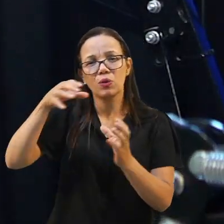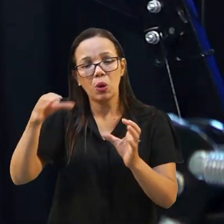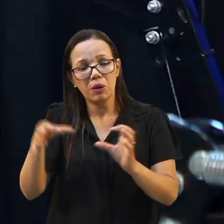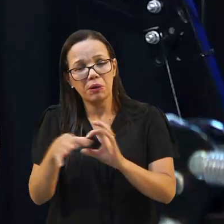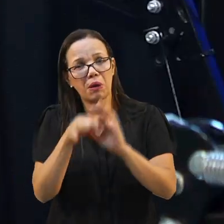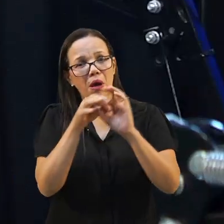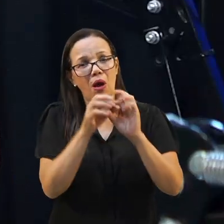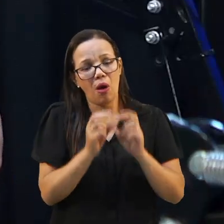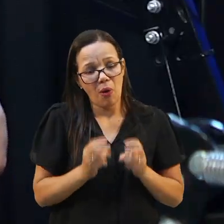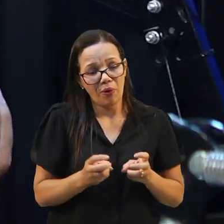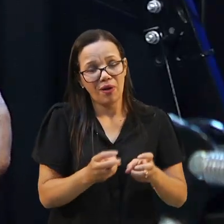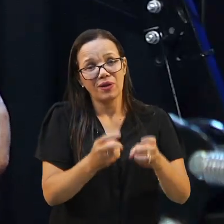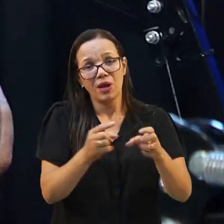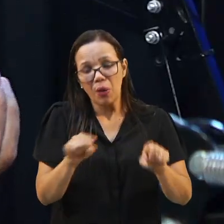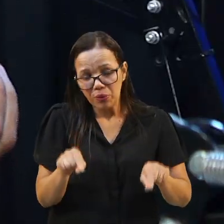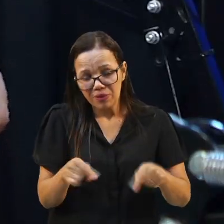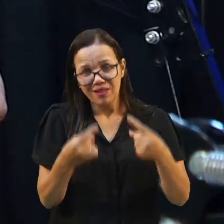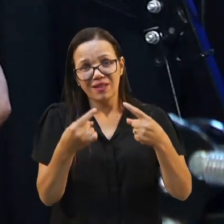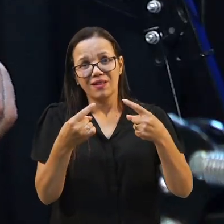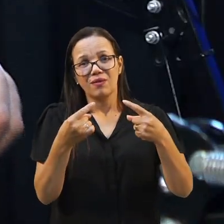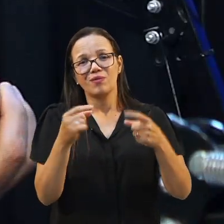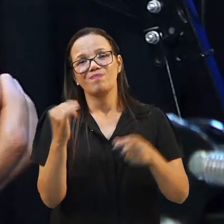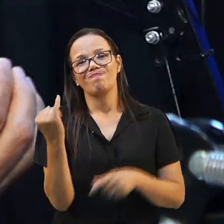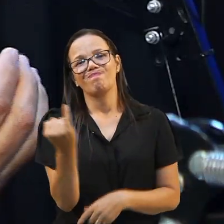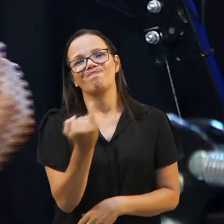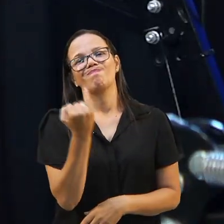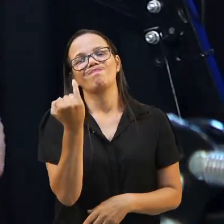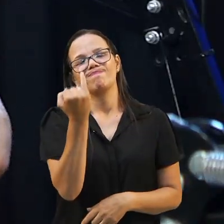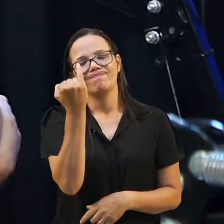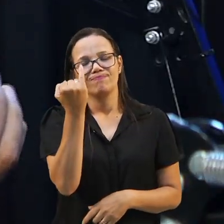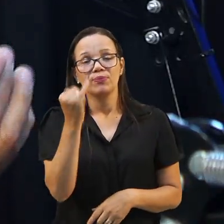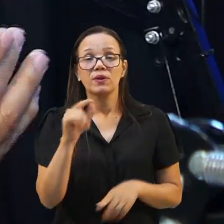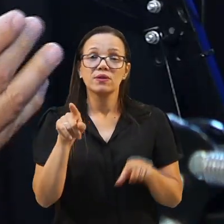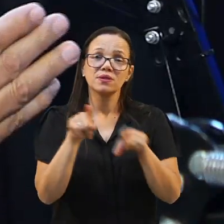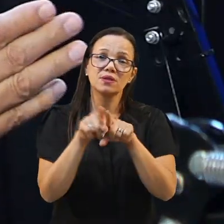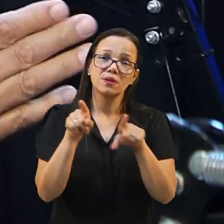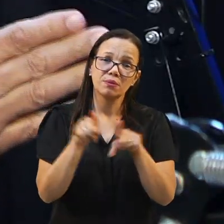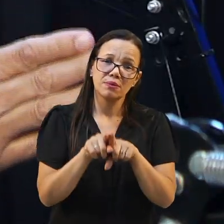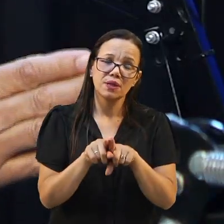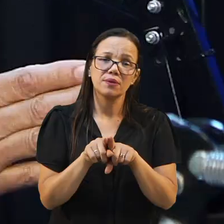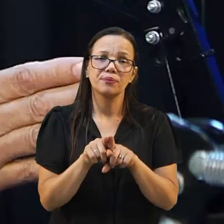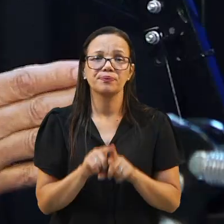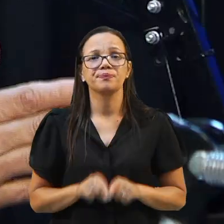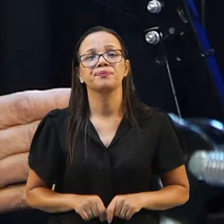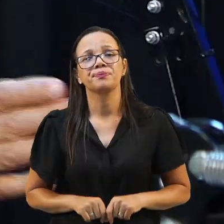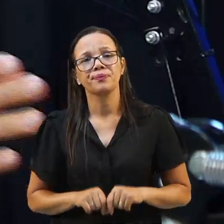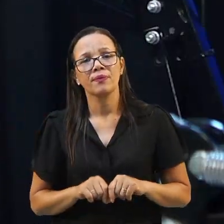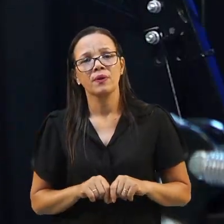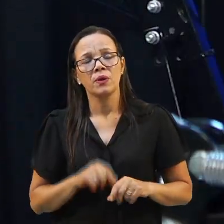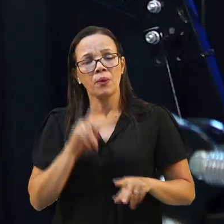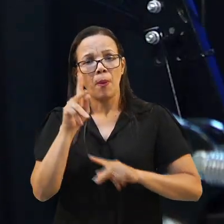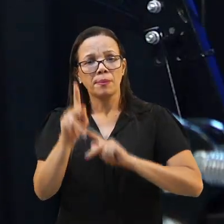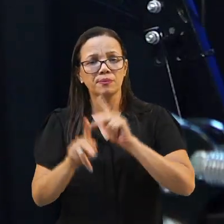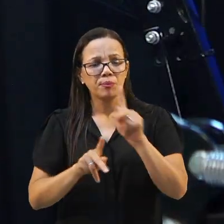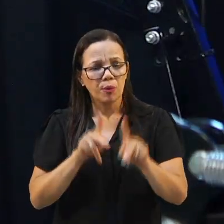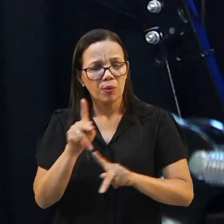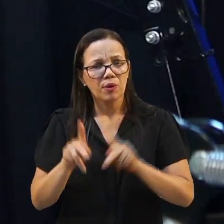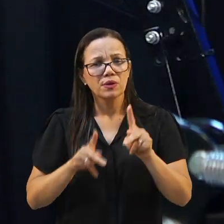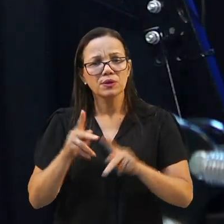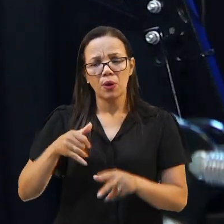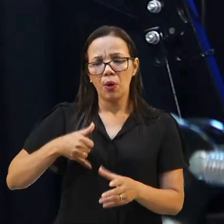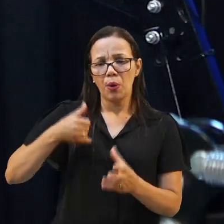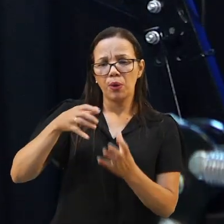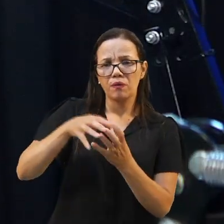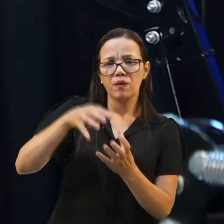câncer. Esse é um desafio importante. E, consequentemente, como a população envelhece,